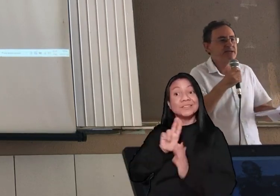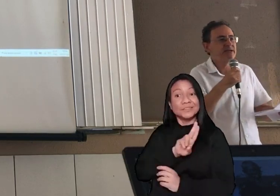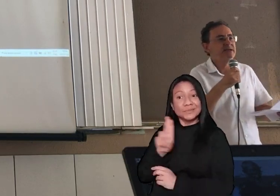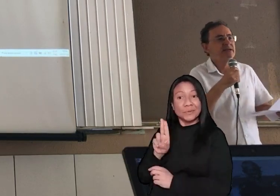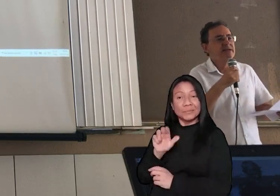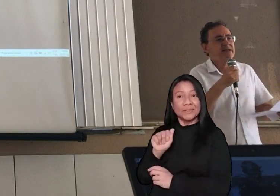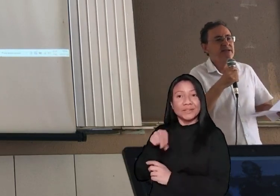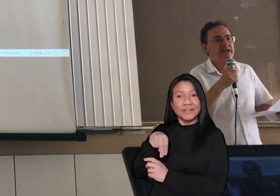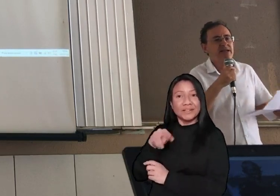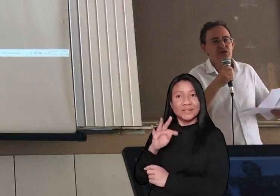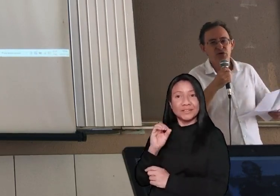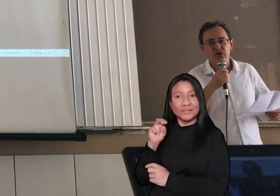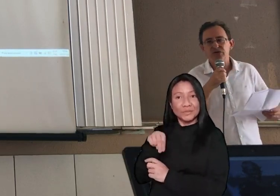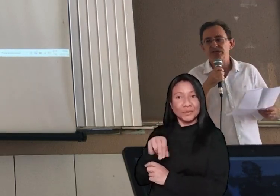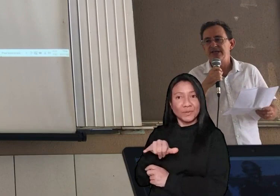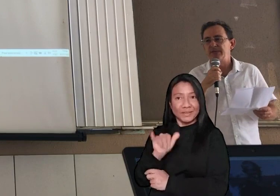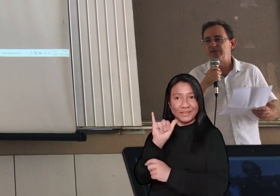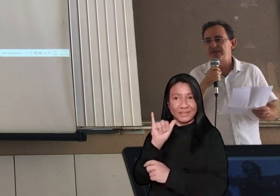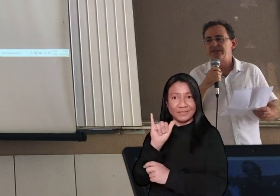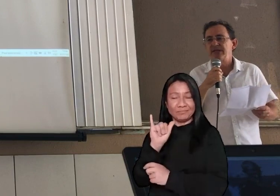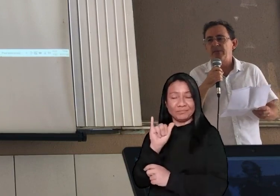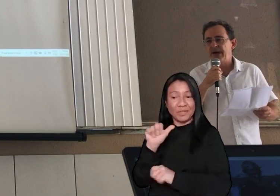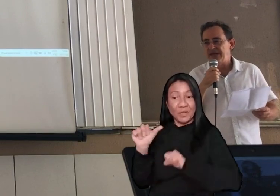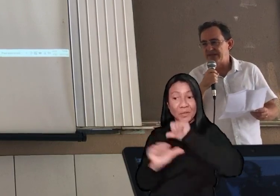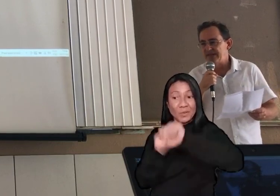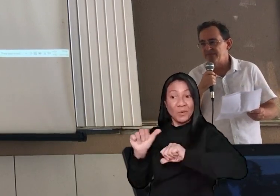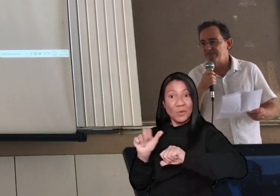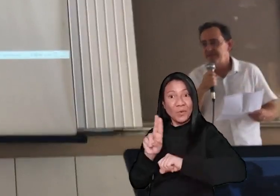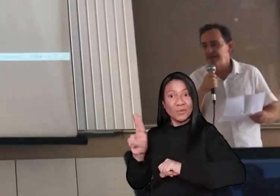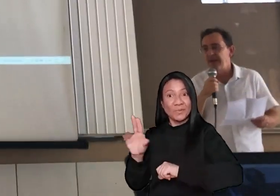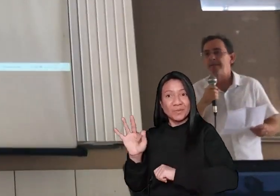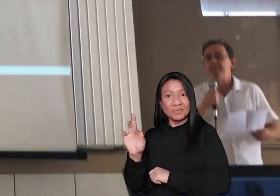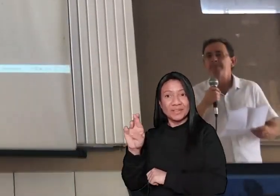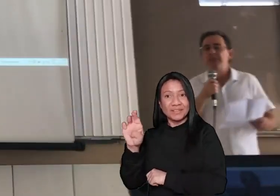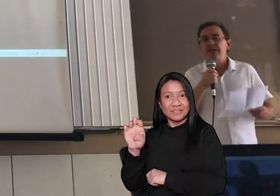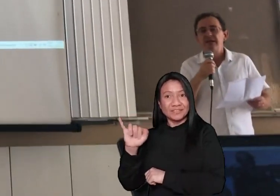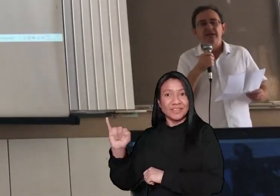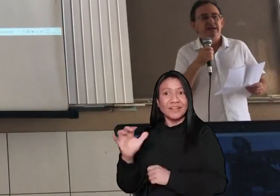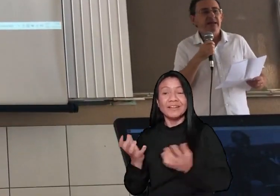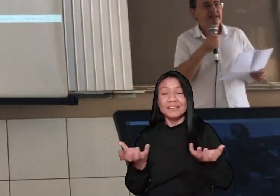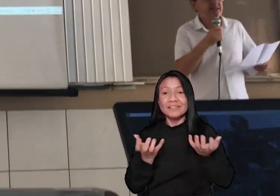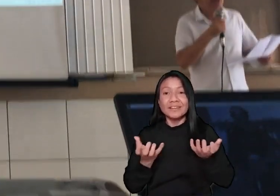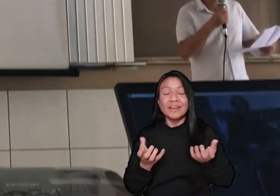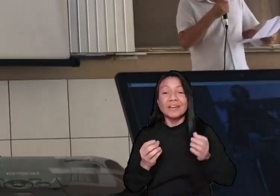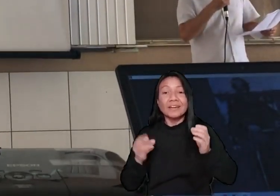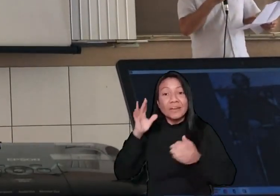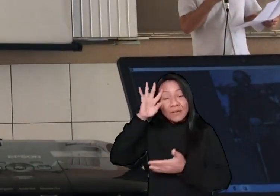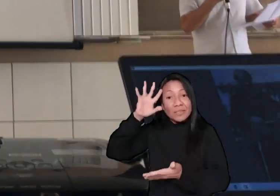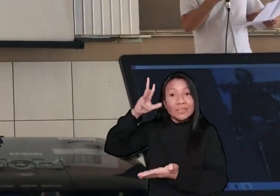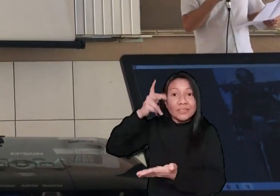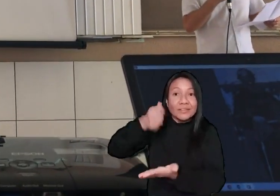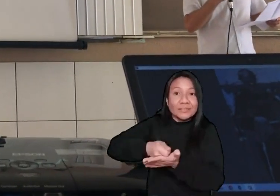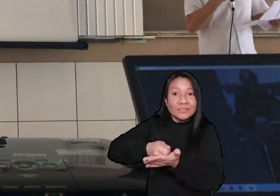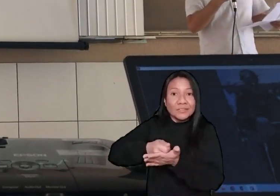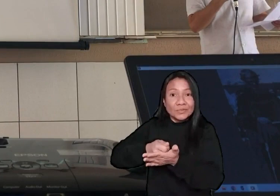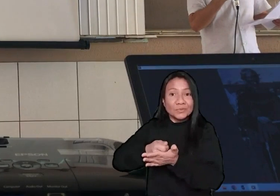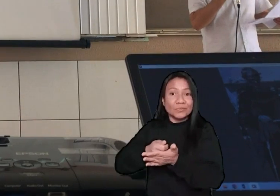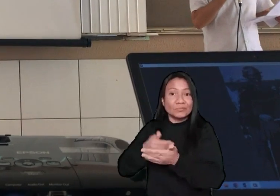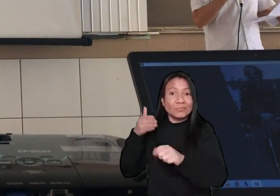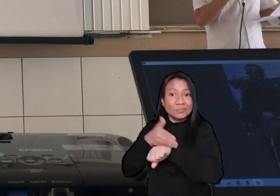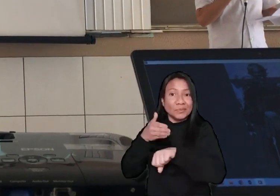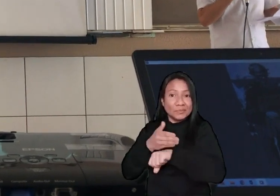decidiu ser religioso, ser depois padre? Tá? Ele decidiu ser padre